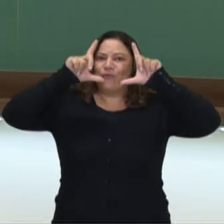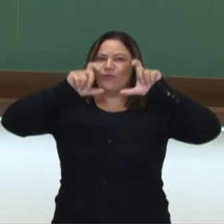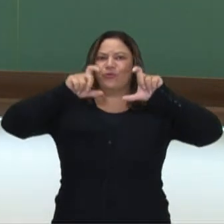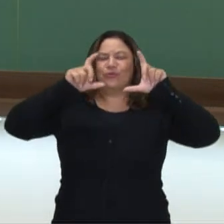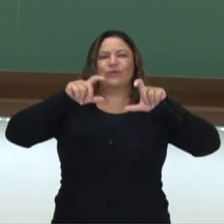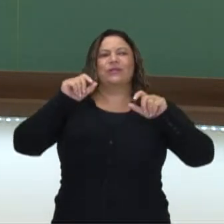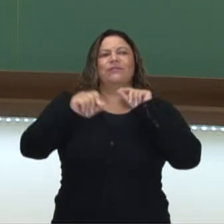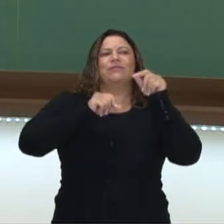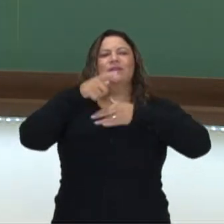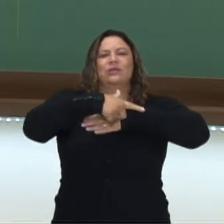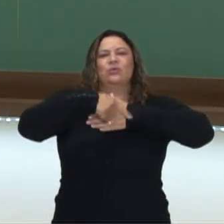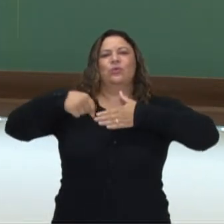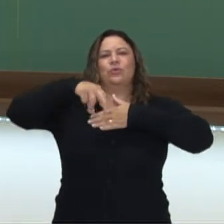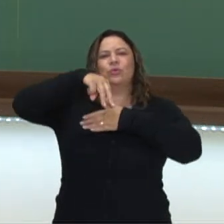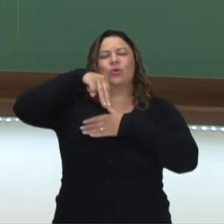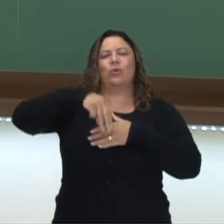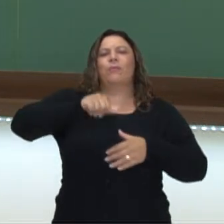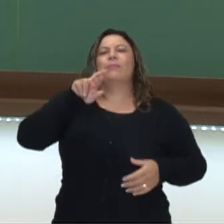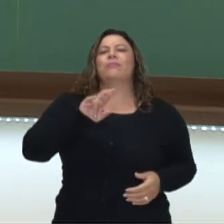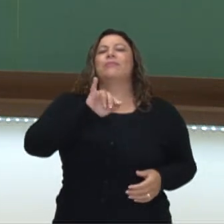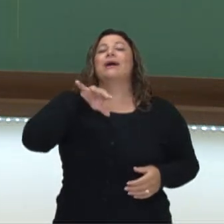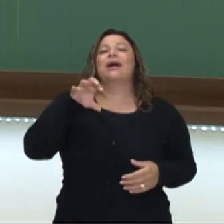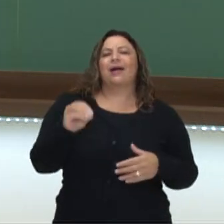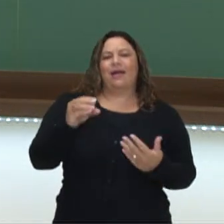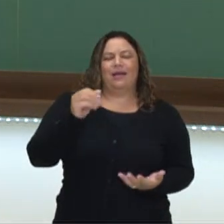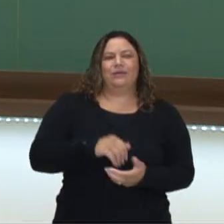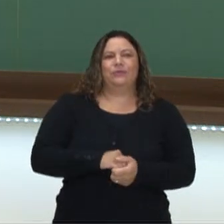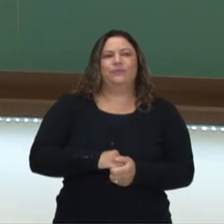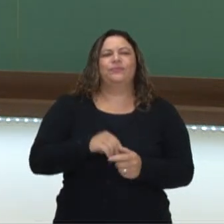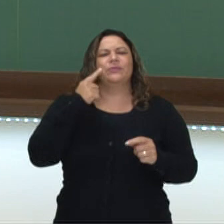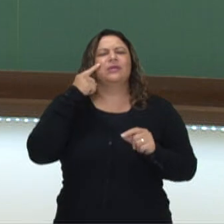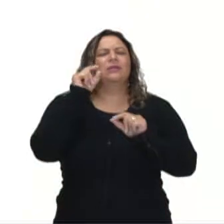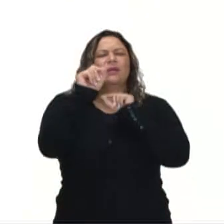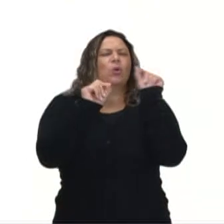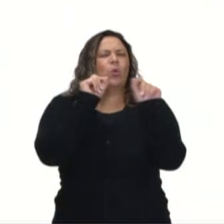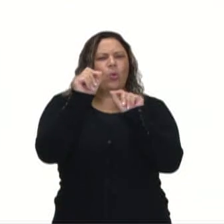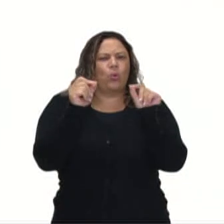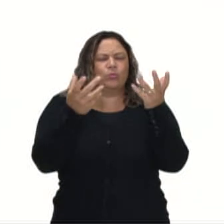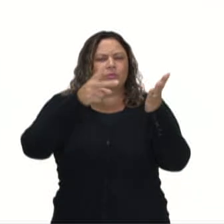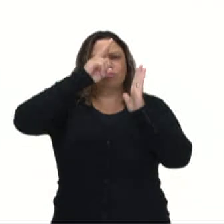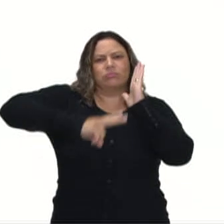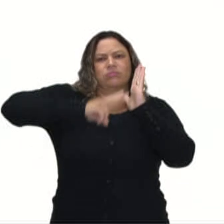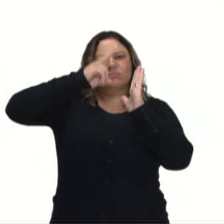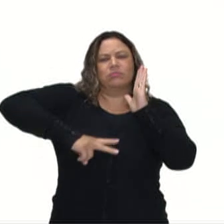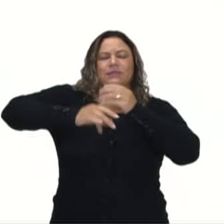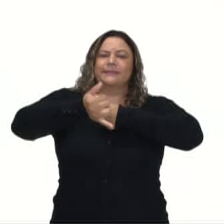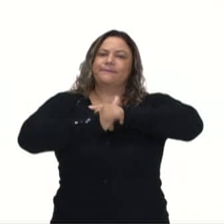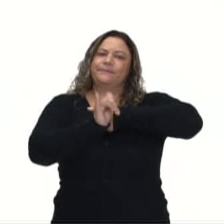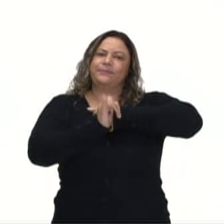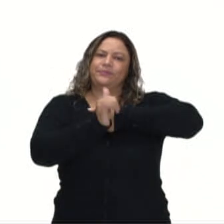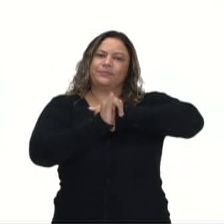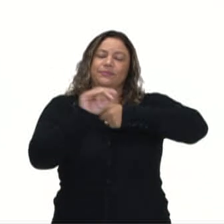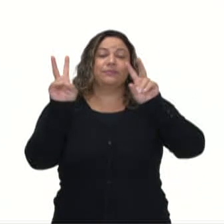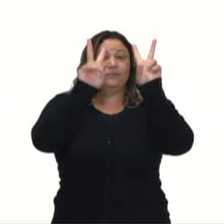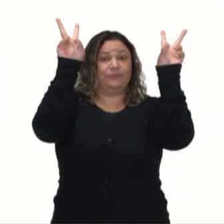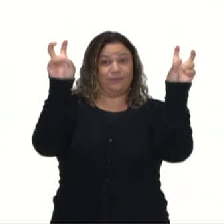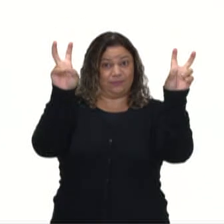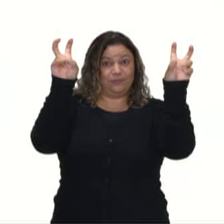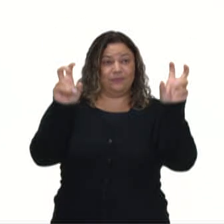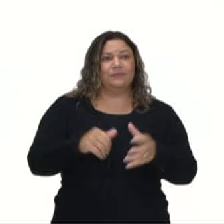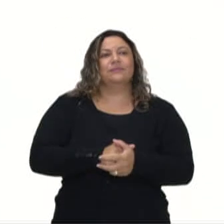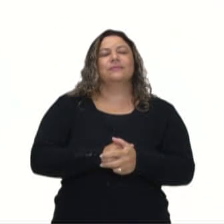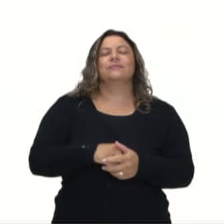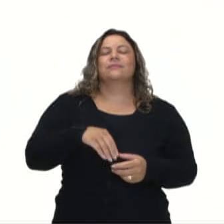Mário Prata, né? Este é o autor de uma crônica que vamos ler hoje, né? Vamos ler uma crônica chamada Extravagância,